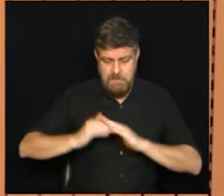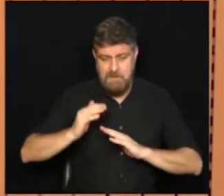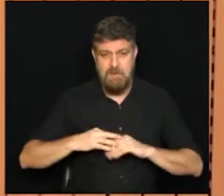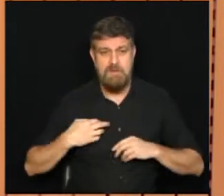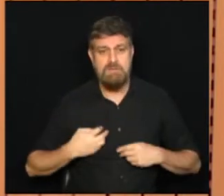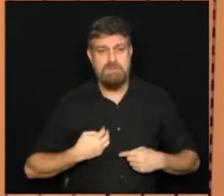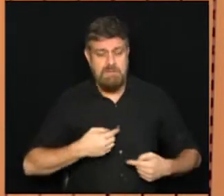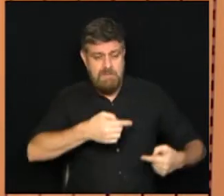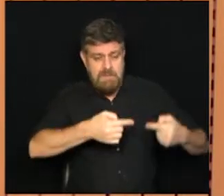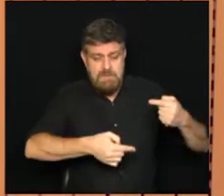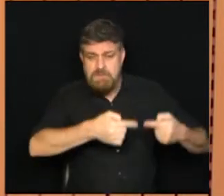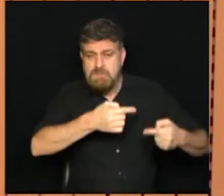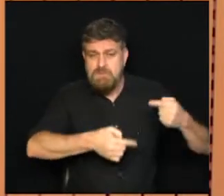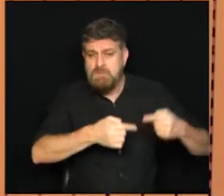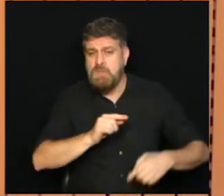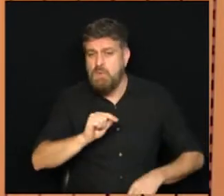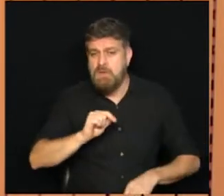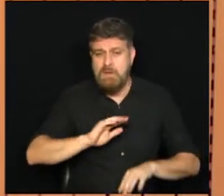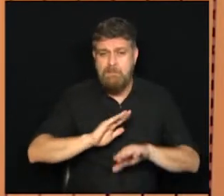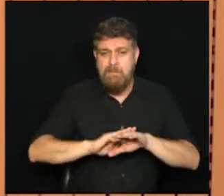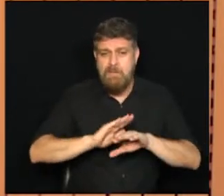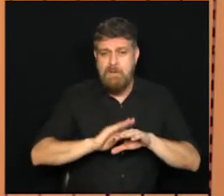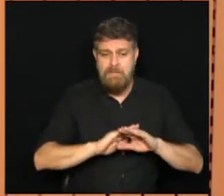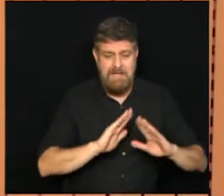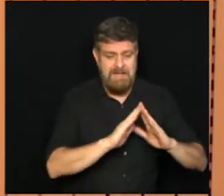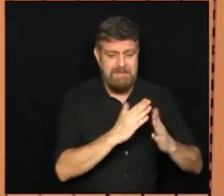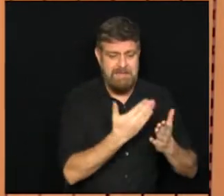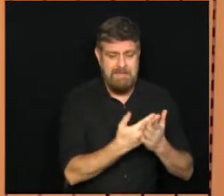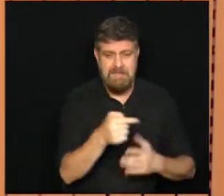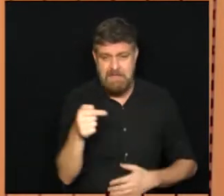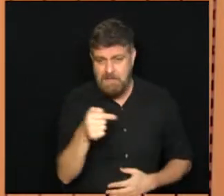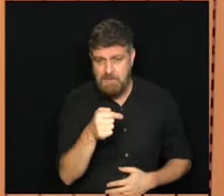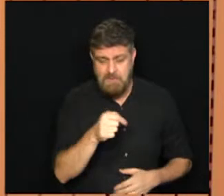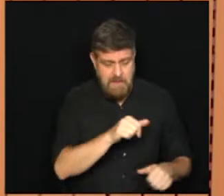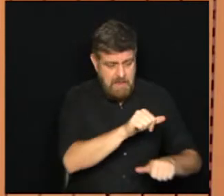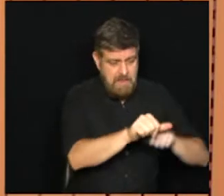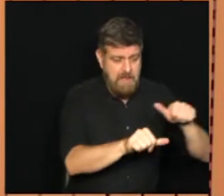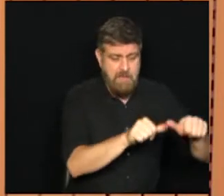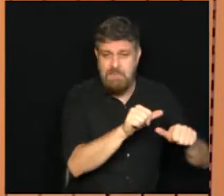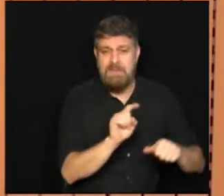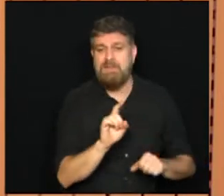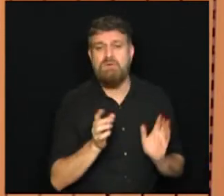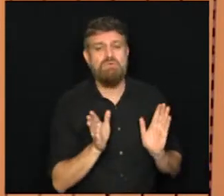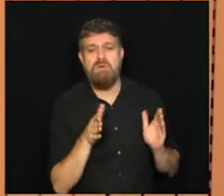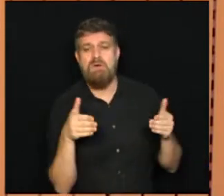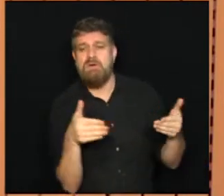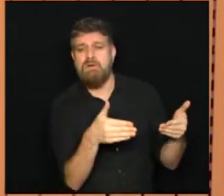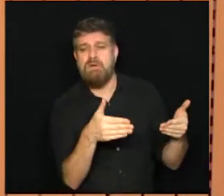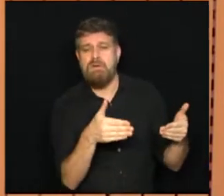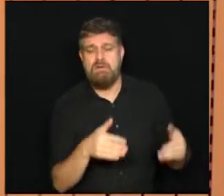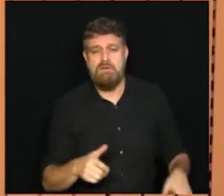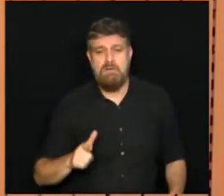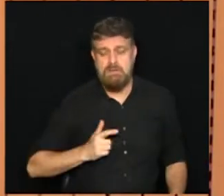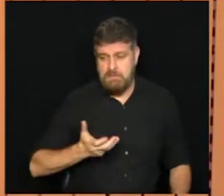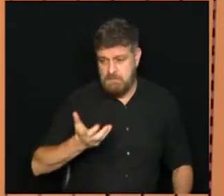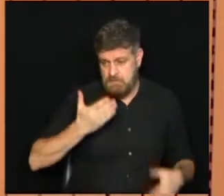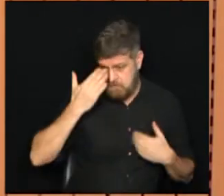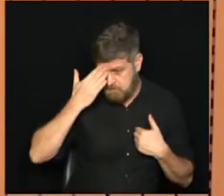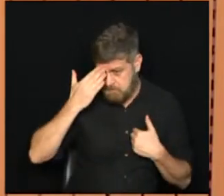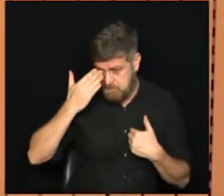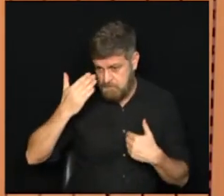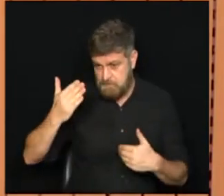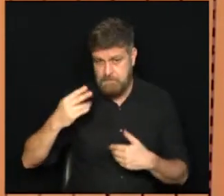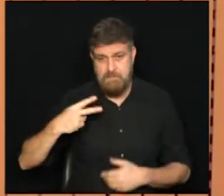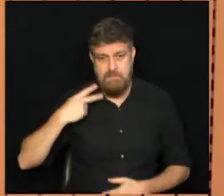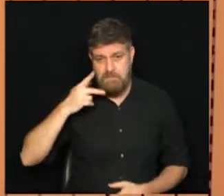uma mudança no ambiente escolar como um todo e não só nesse caso. Então, quero agradecer aqui, quero agradecer o Gustavo Pedro também, que